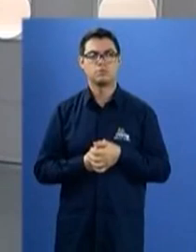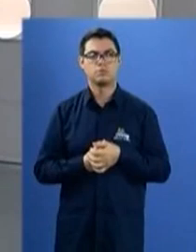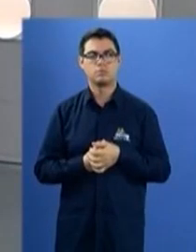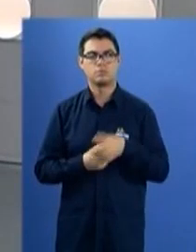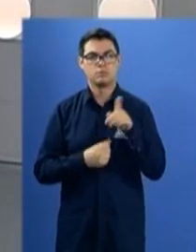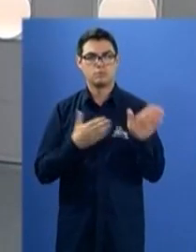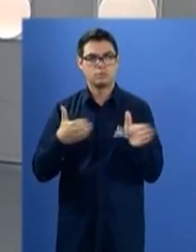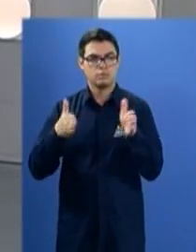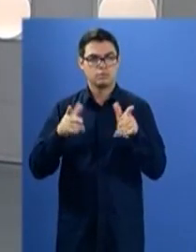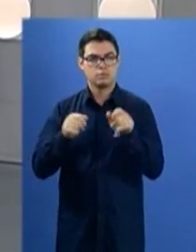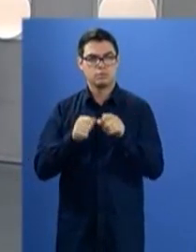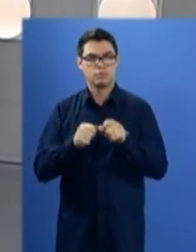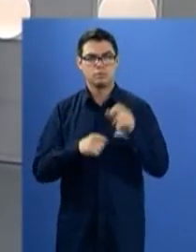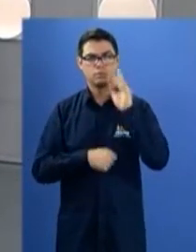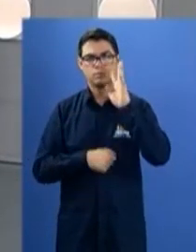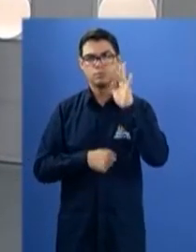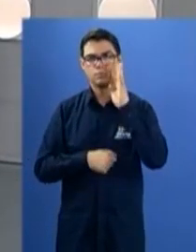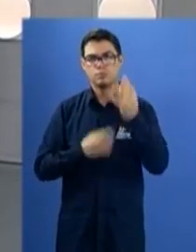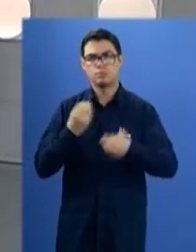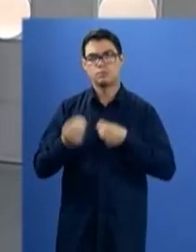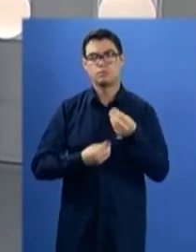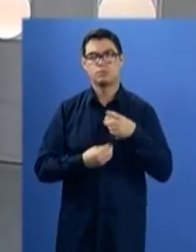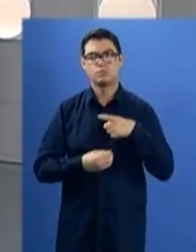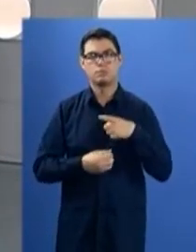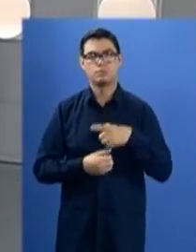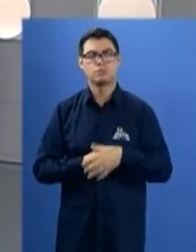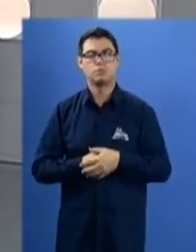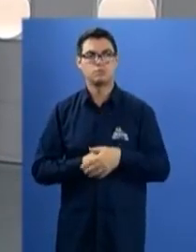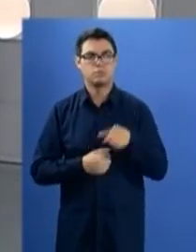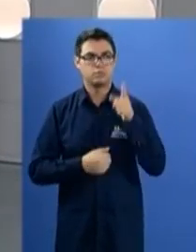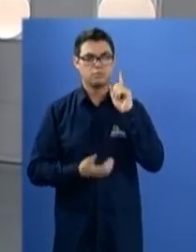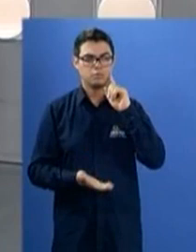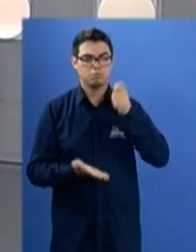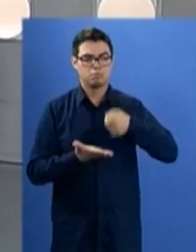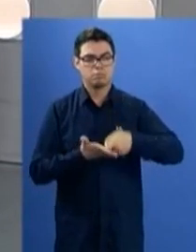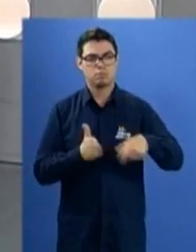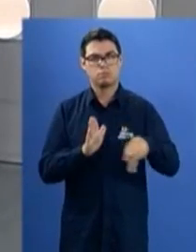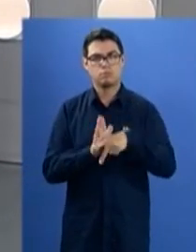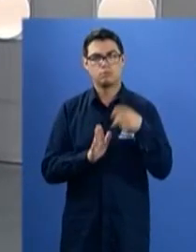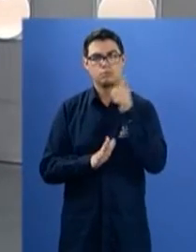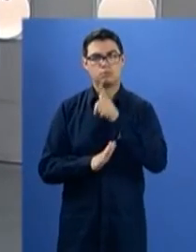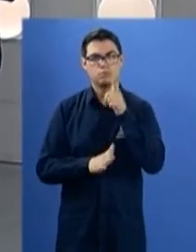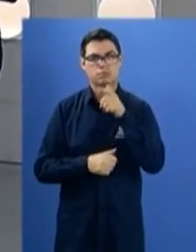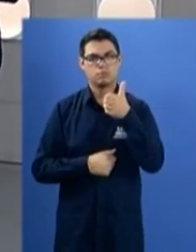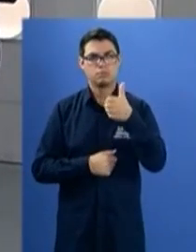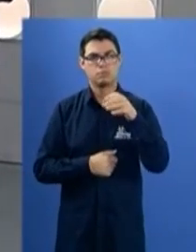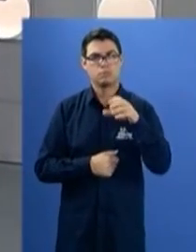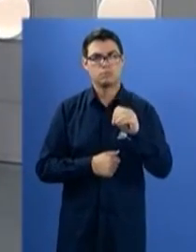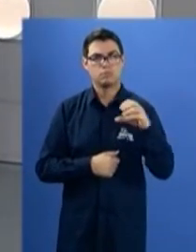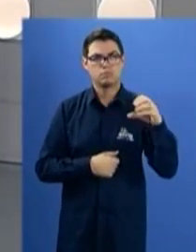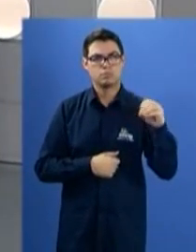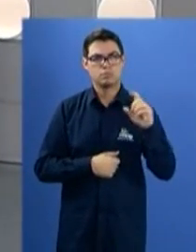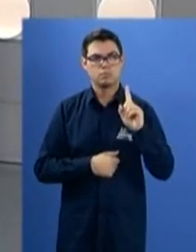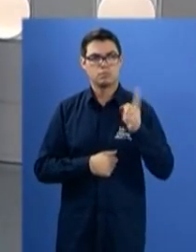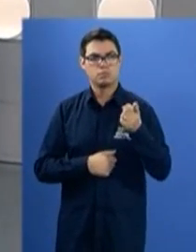a produção. Imagine então que marketing definiu que seriam vendidas 100 mil unidades de